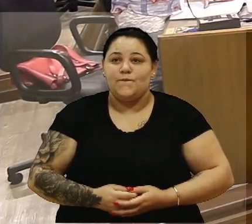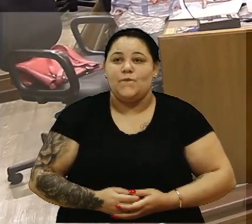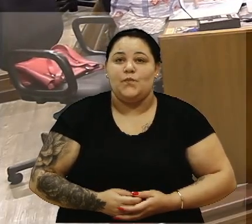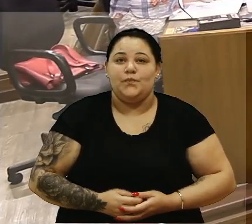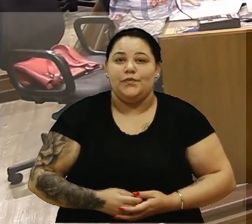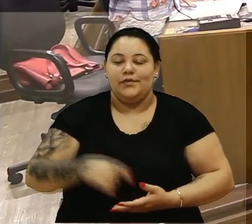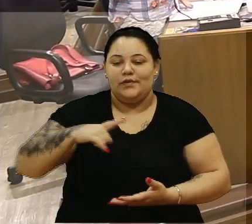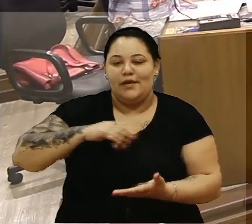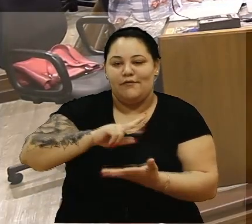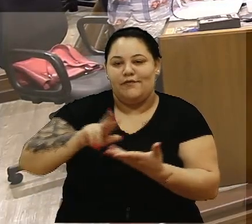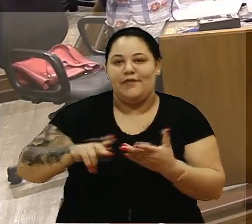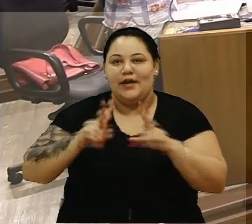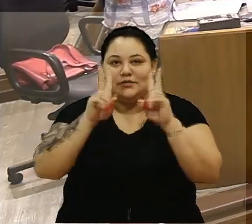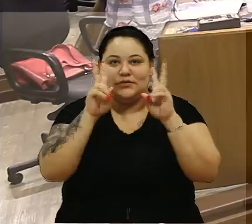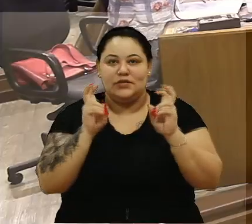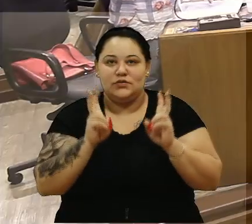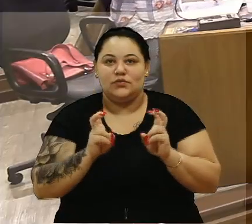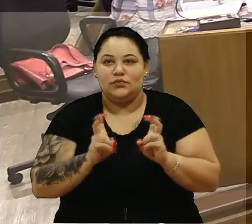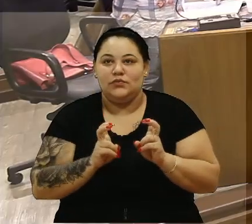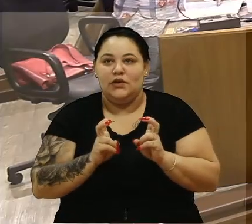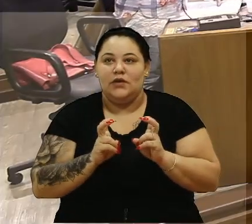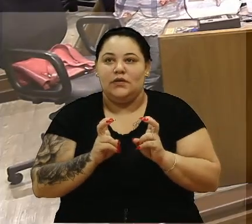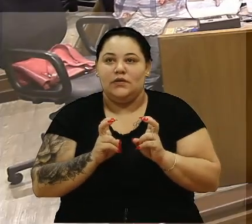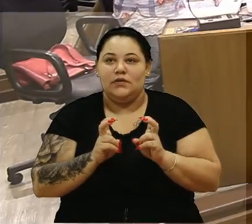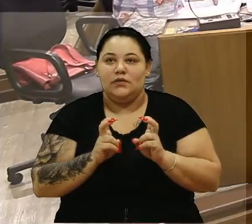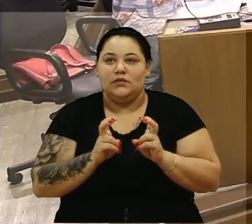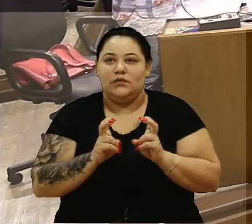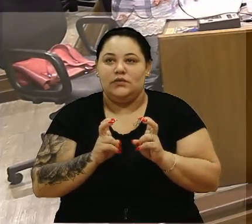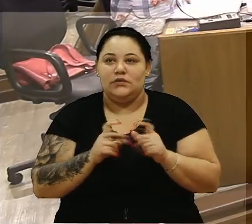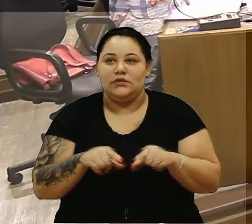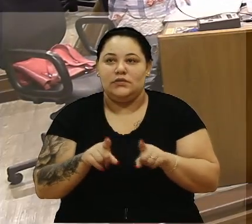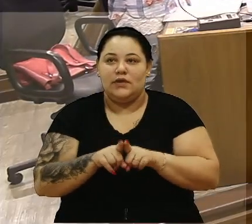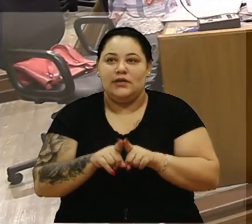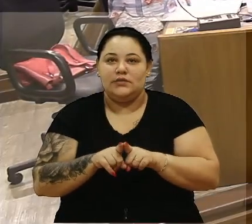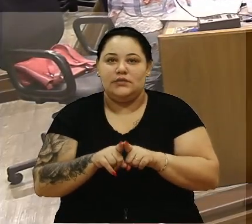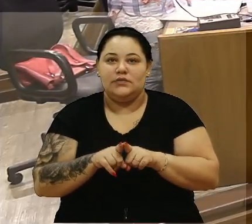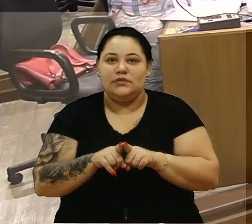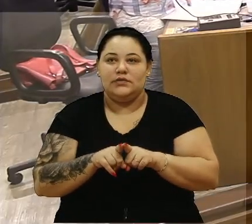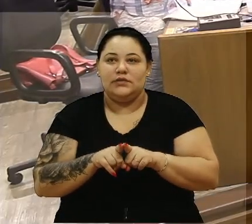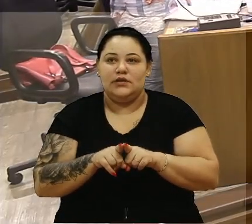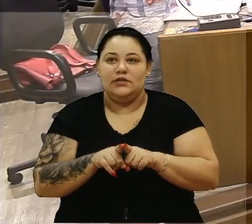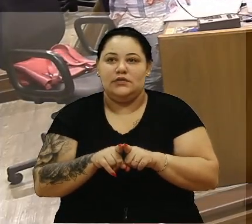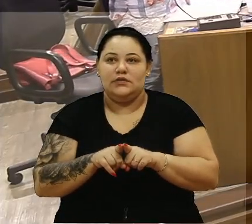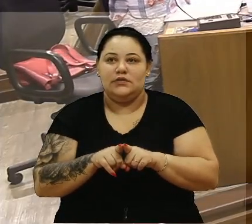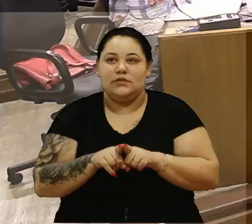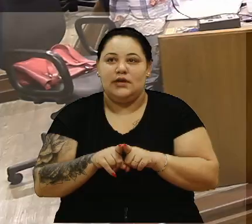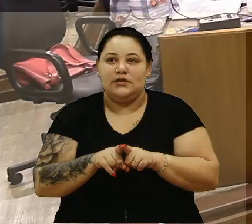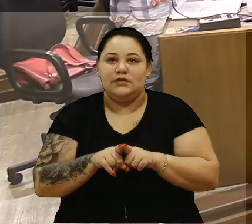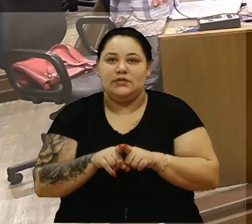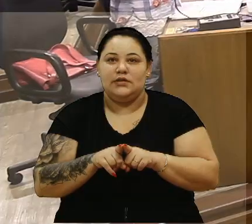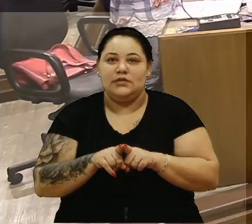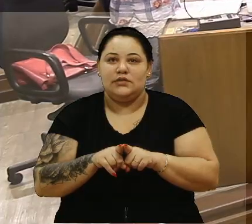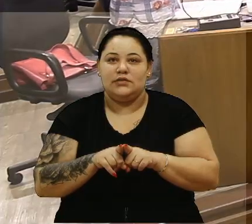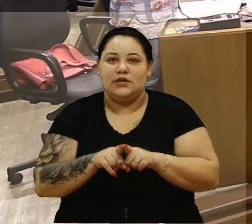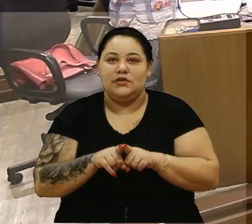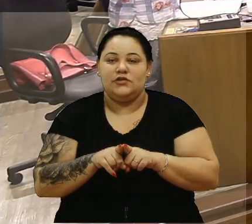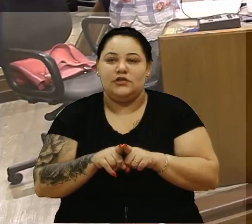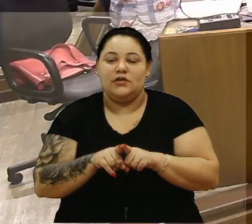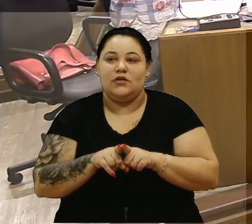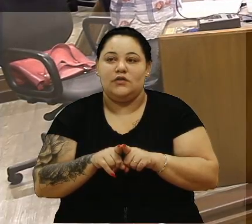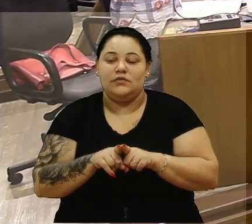São vários temas, né? Mas eu quero citar aqui a questão que a